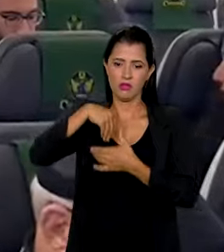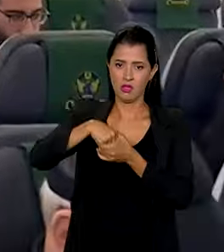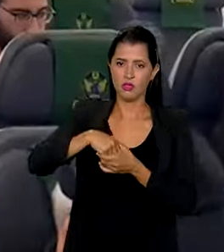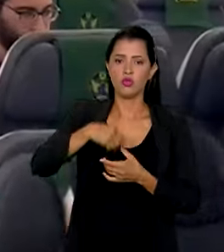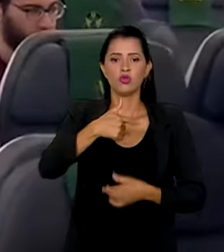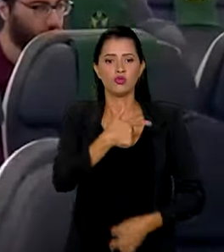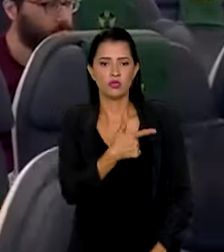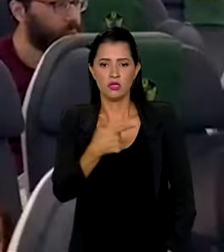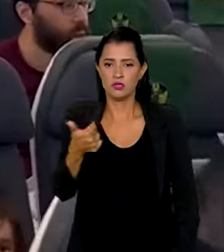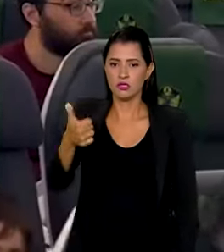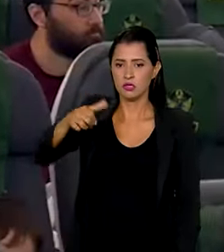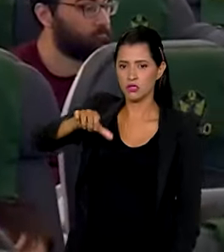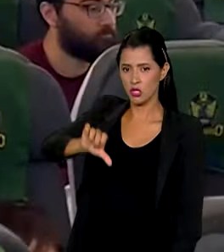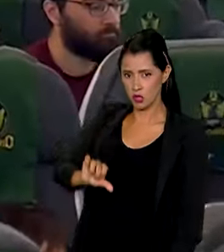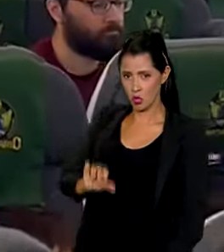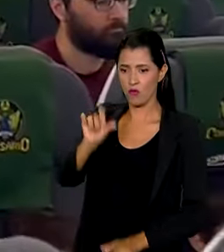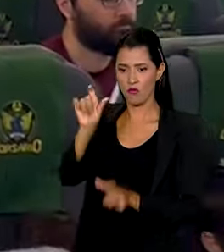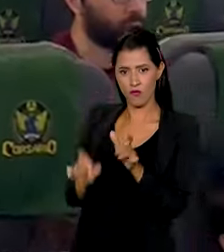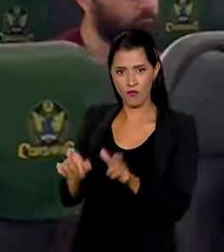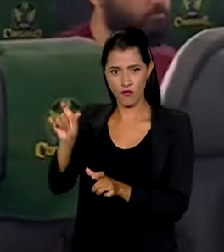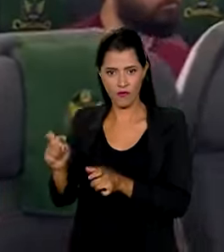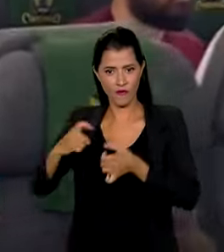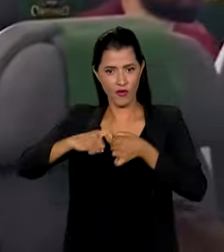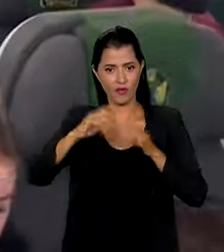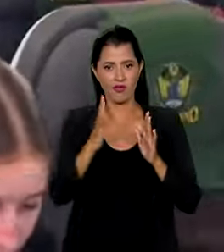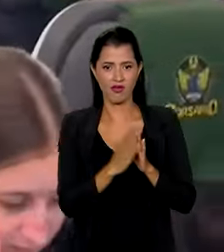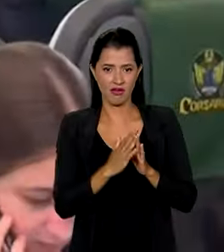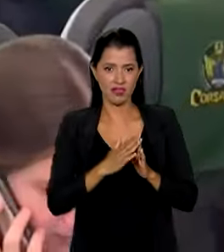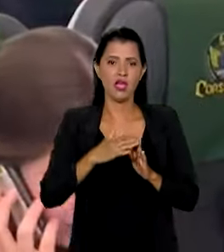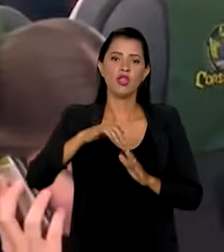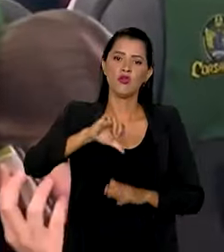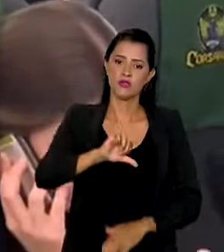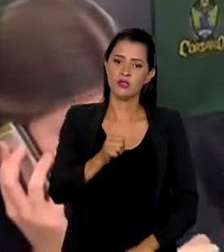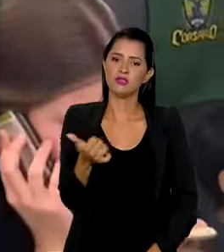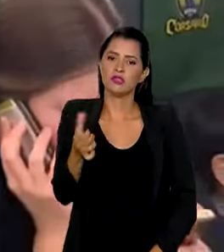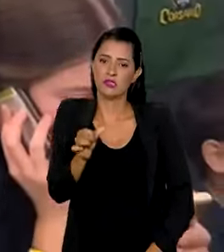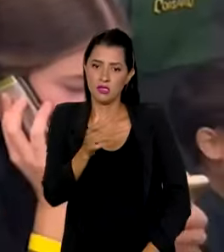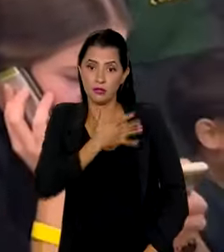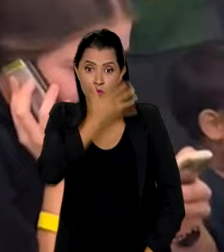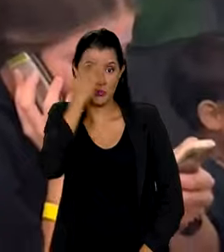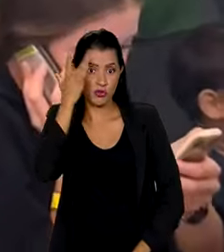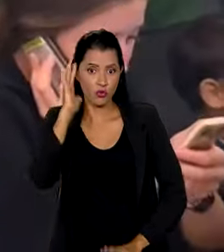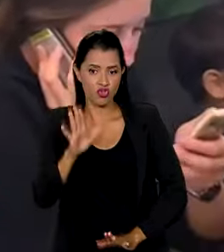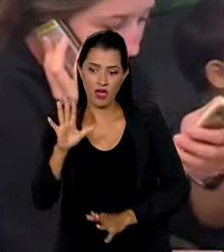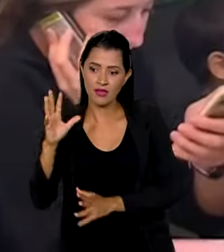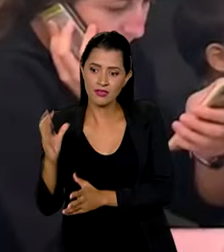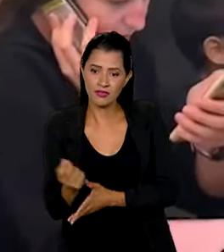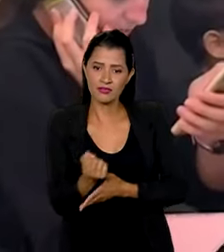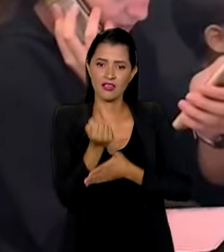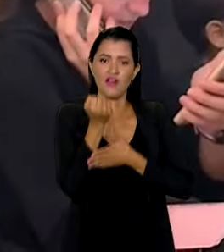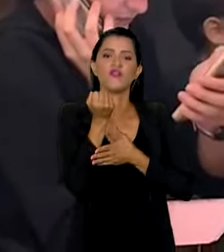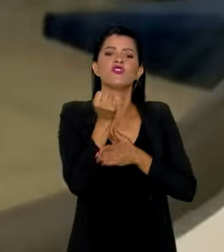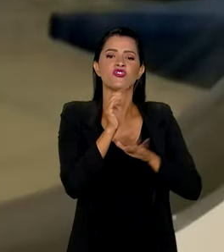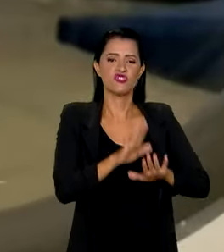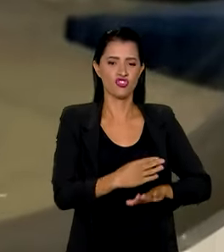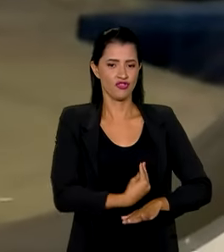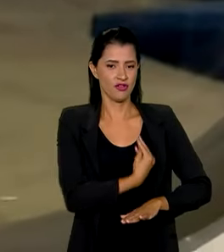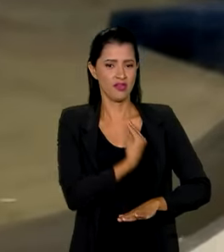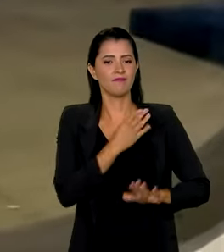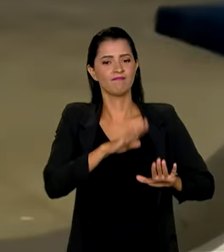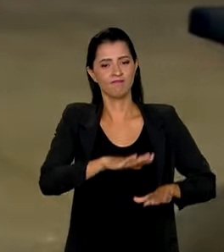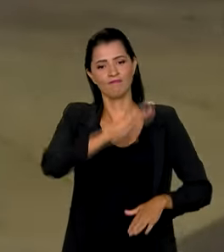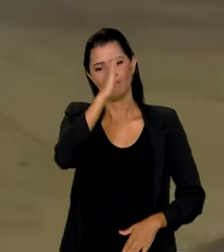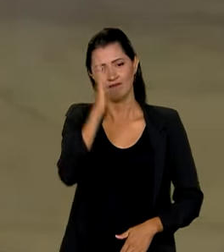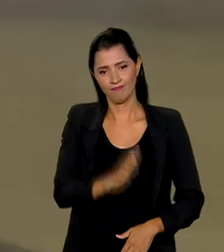219 repatriados 916 pessoas já foram resgatadas e estão no Brasil ao